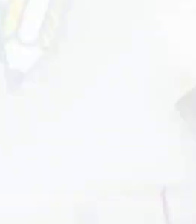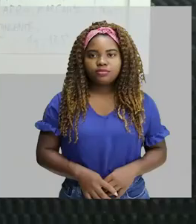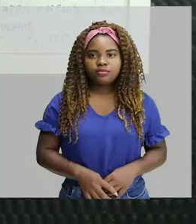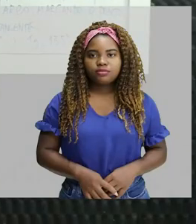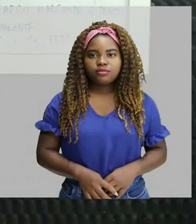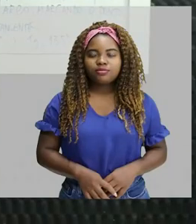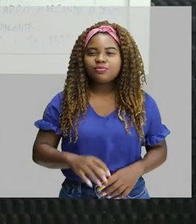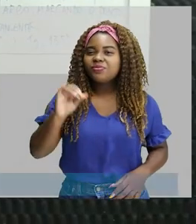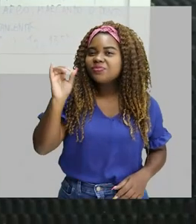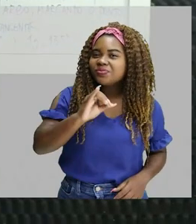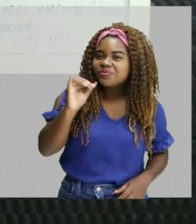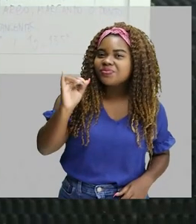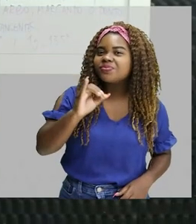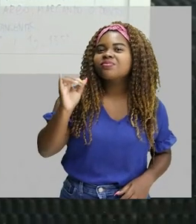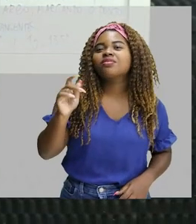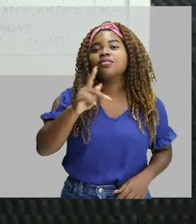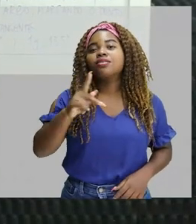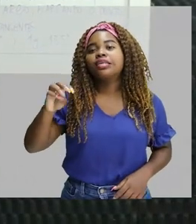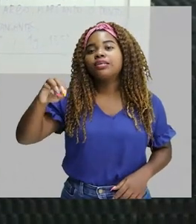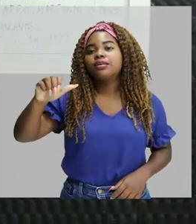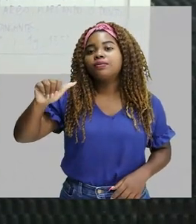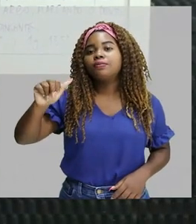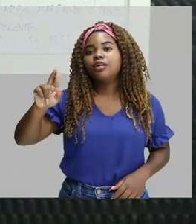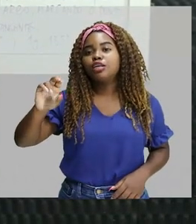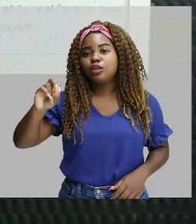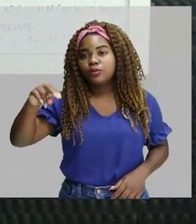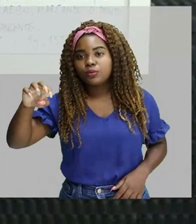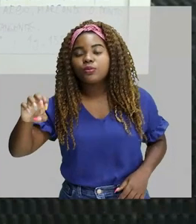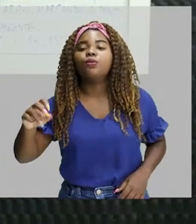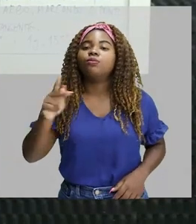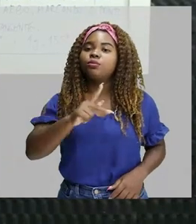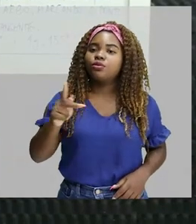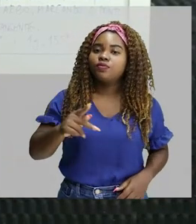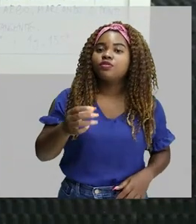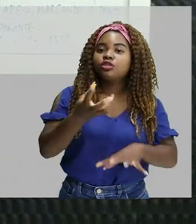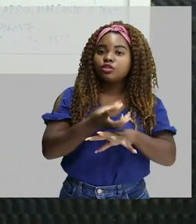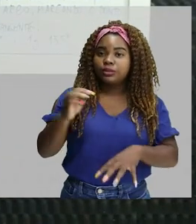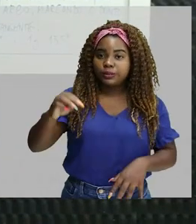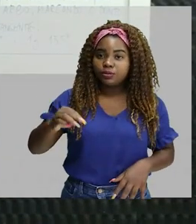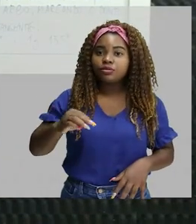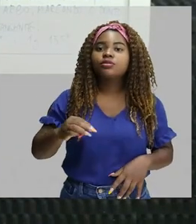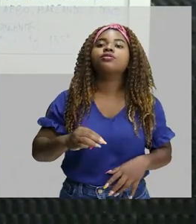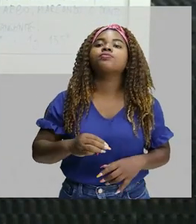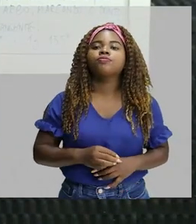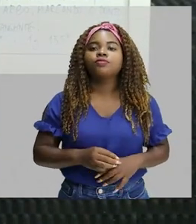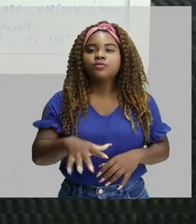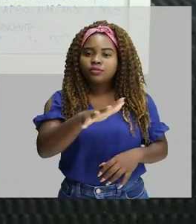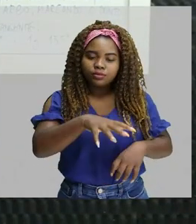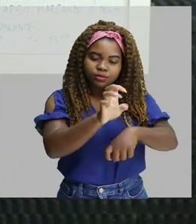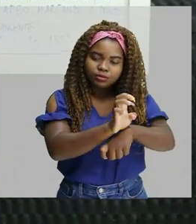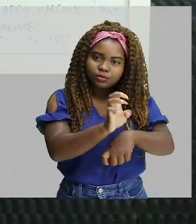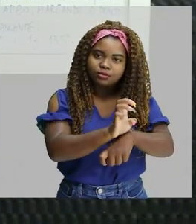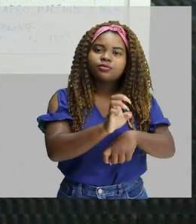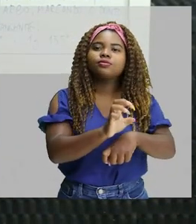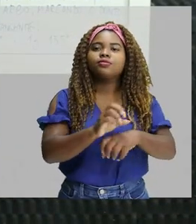compliquei Olá turma aqui é o professor Maron Bergman professor de matemática da rede estado do udio ensino do Maranhão mais uma vez